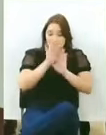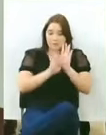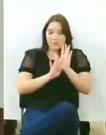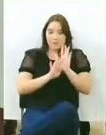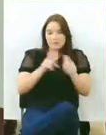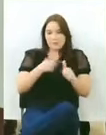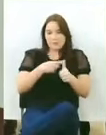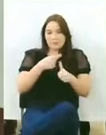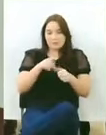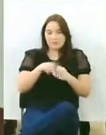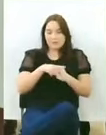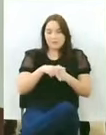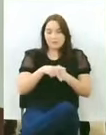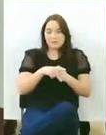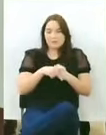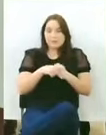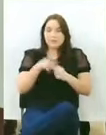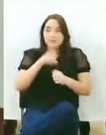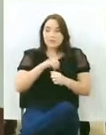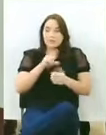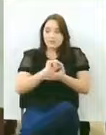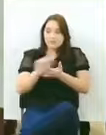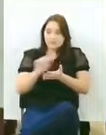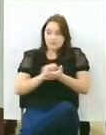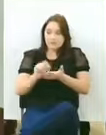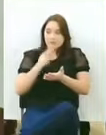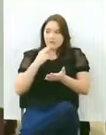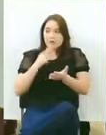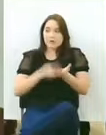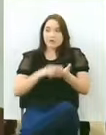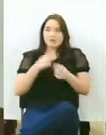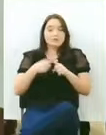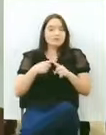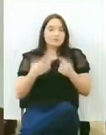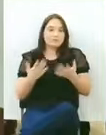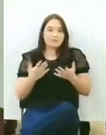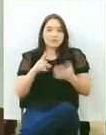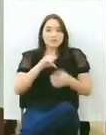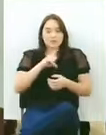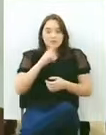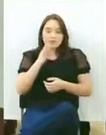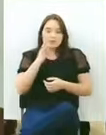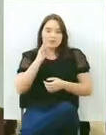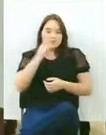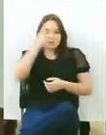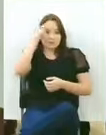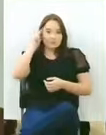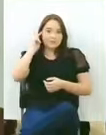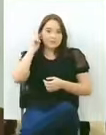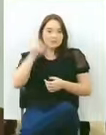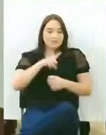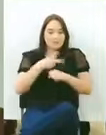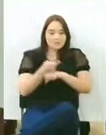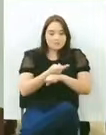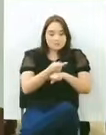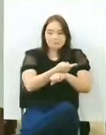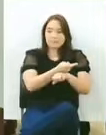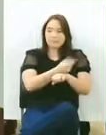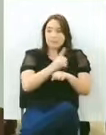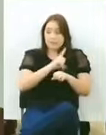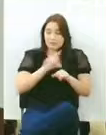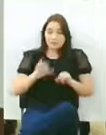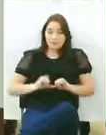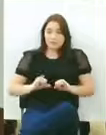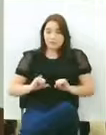1 Pedro. Pedro escreve essa carta porque ele toma conhecimento de pessoas que estavam sendo perseguidas e sofrendo